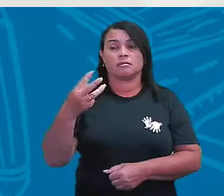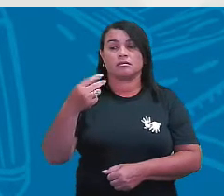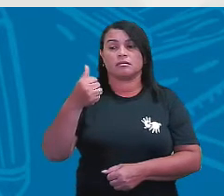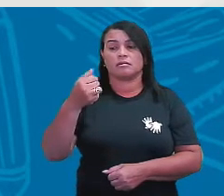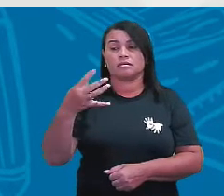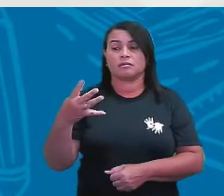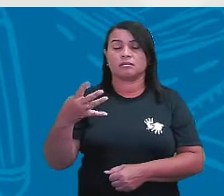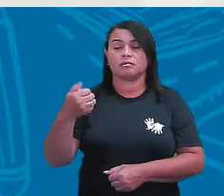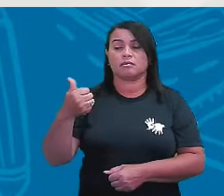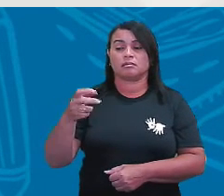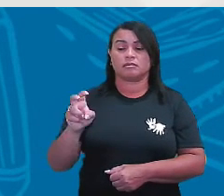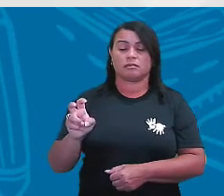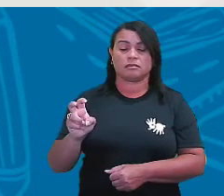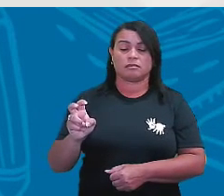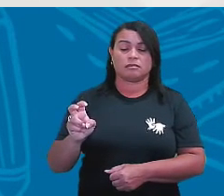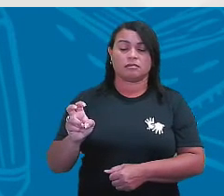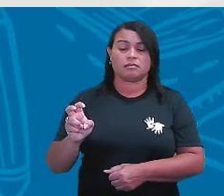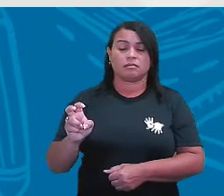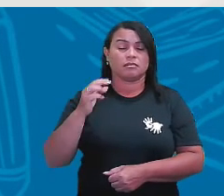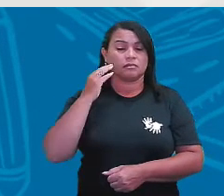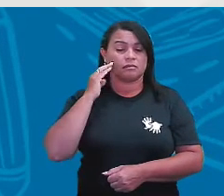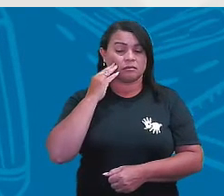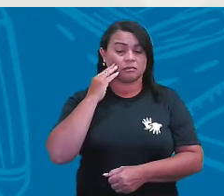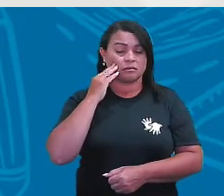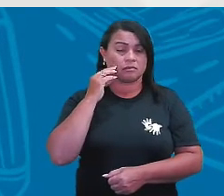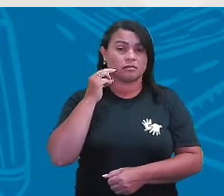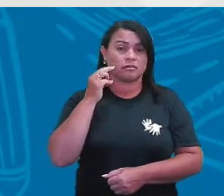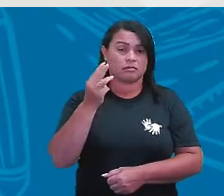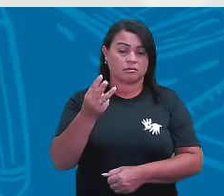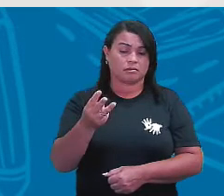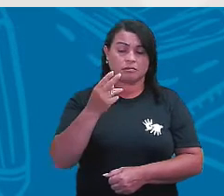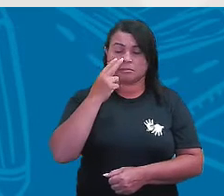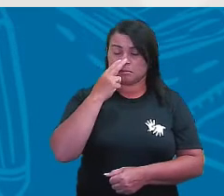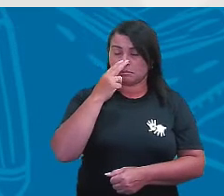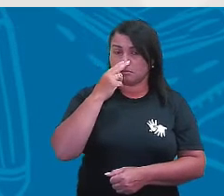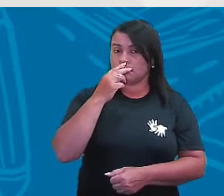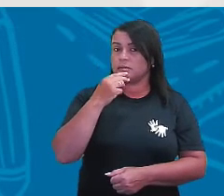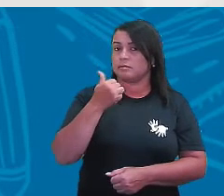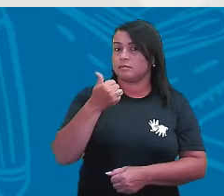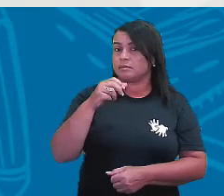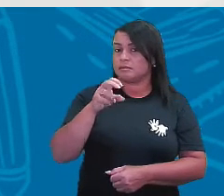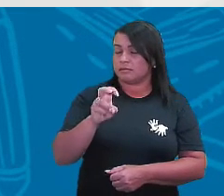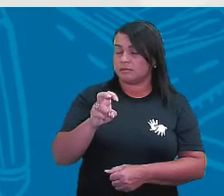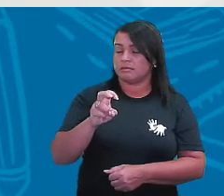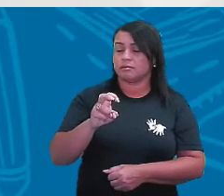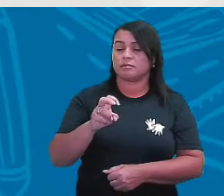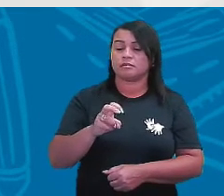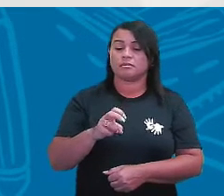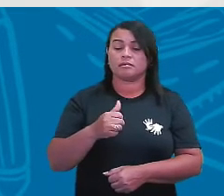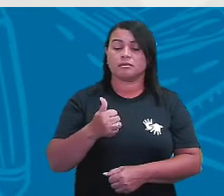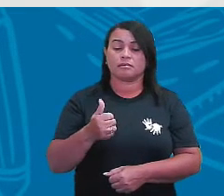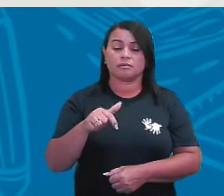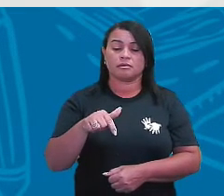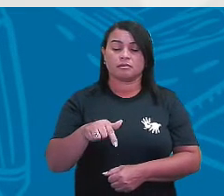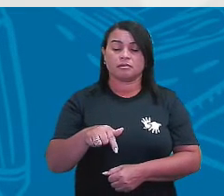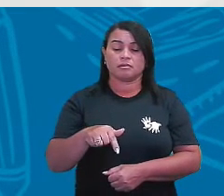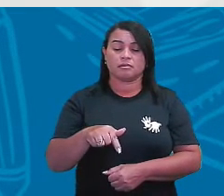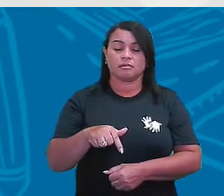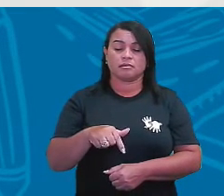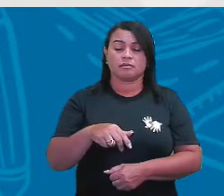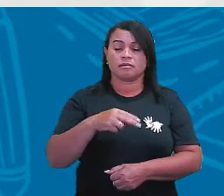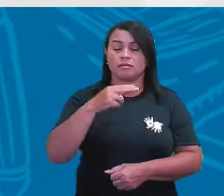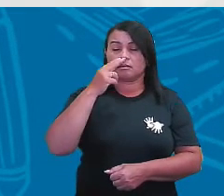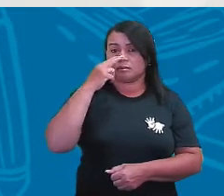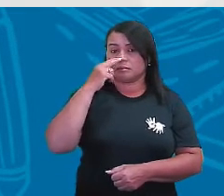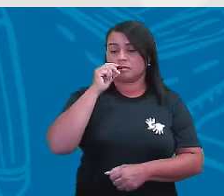14, 15. 3 horas da tarde é o mesmo que 15 horas. 17 horas é o